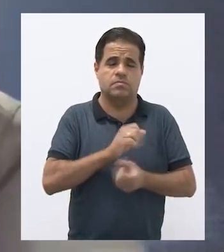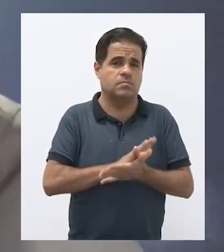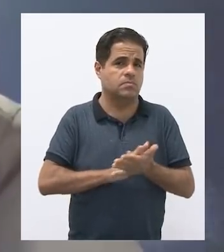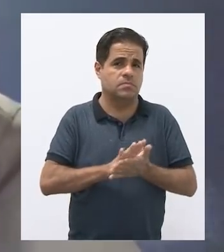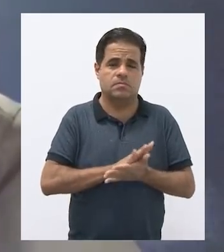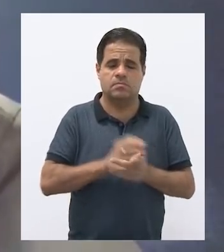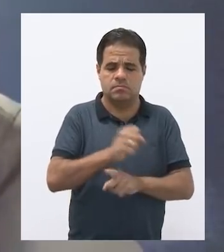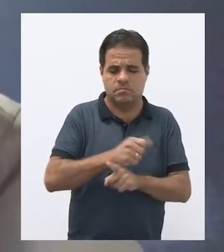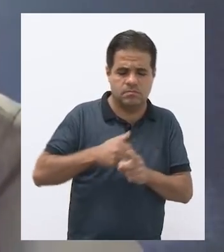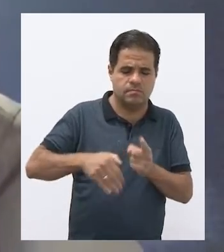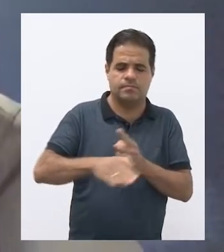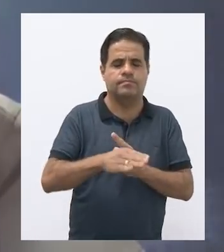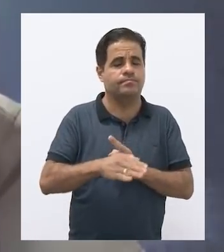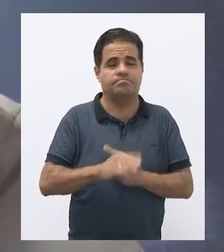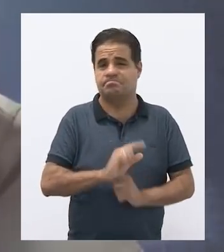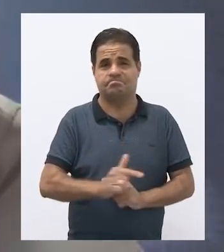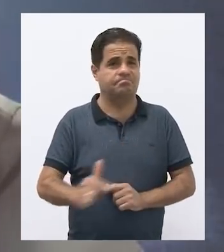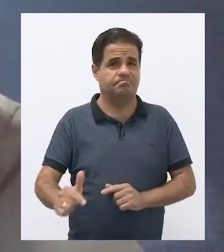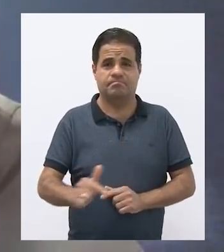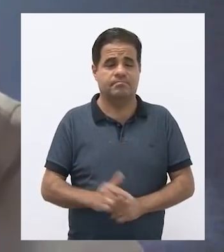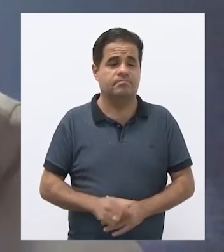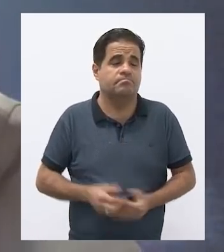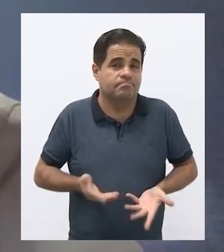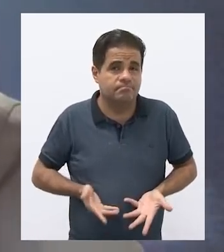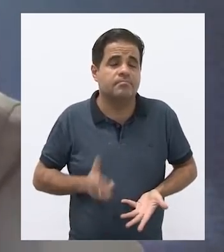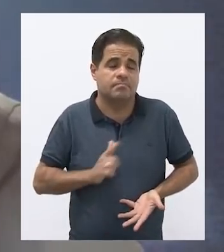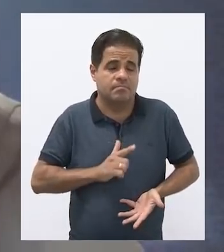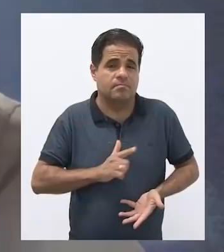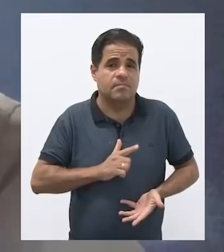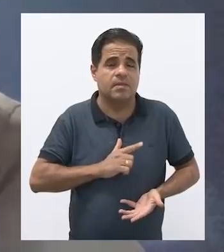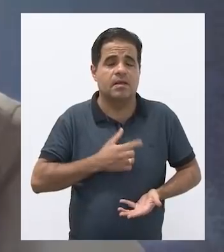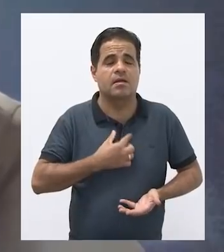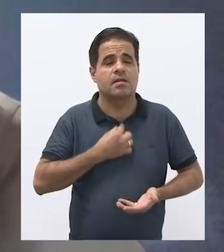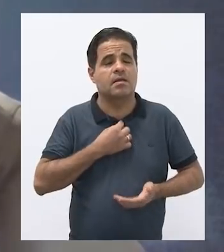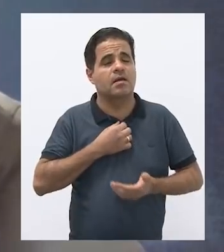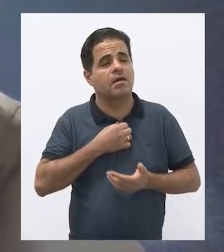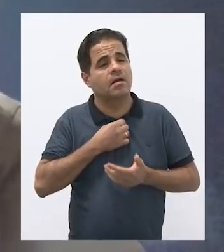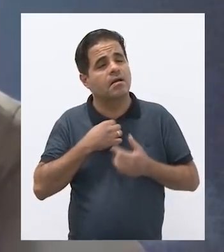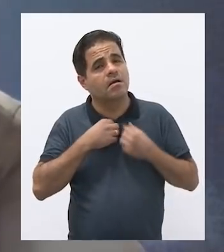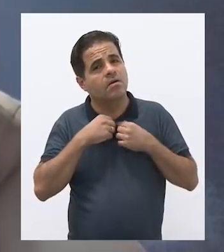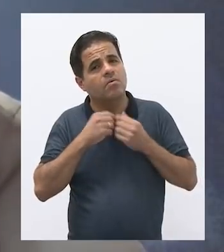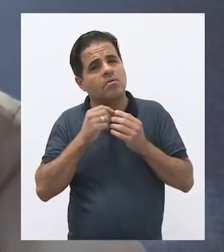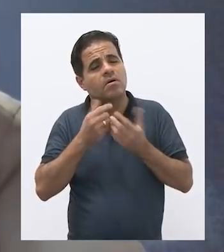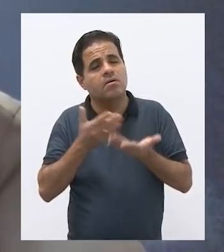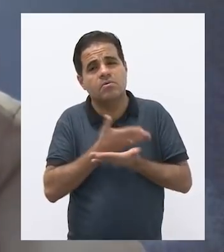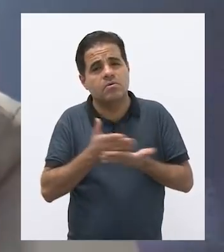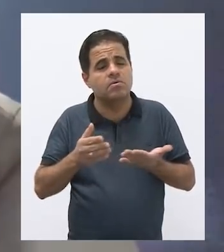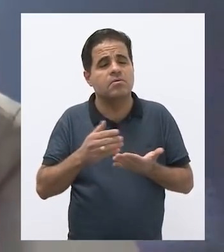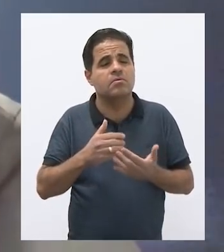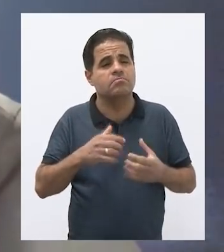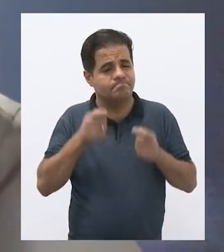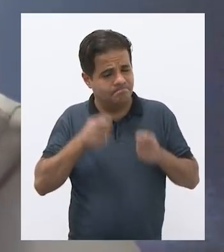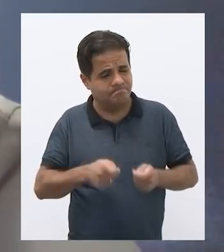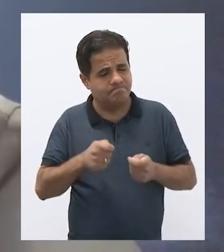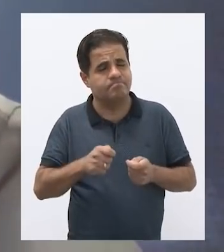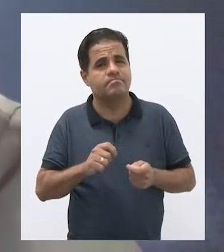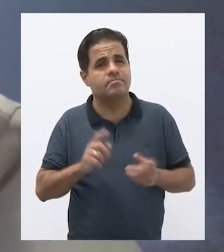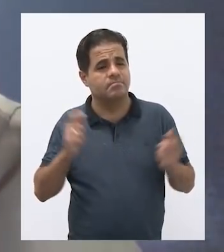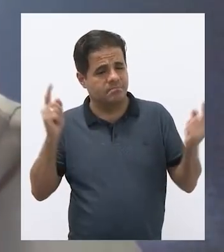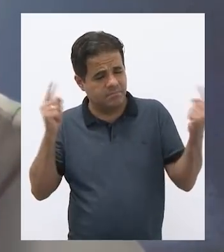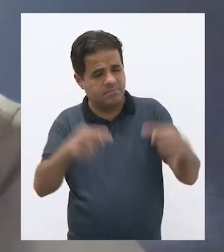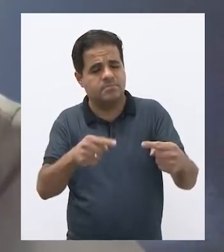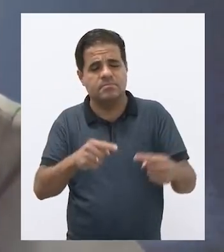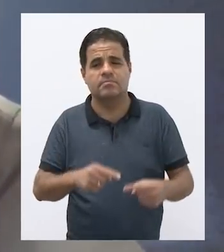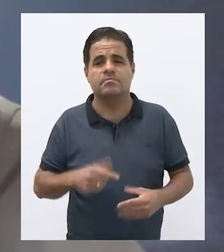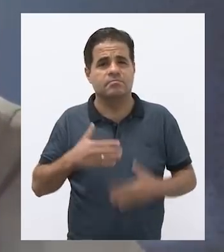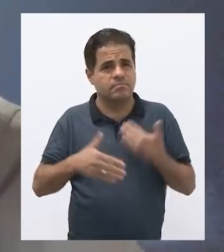uma sociedade que tenha um mínimo de solidez para enfrentar